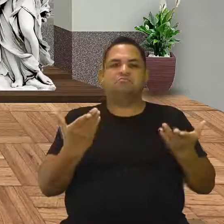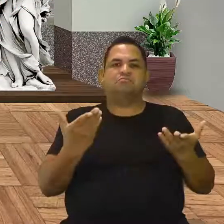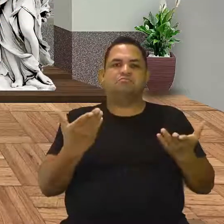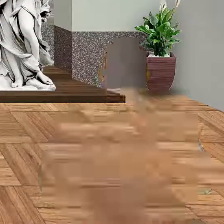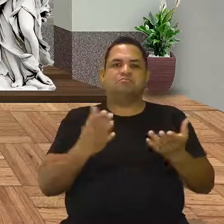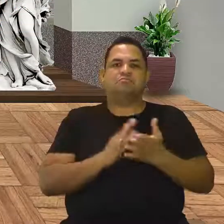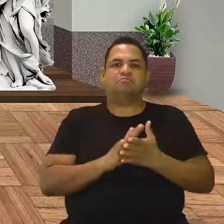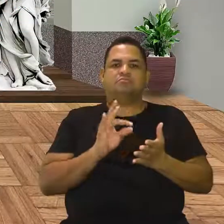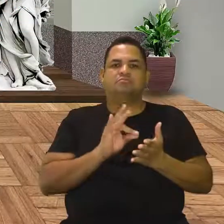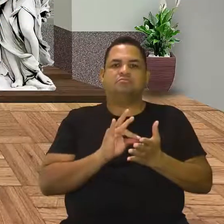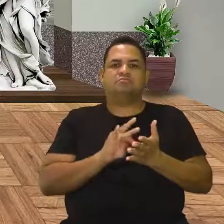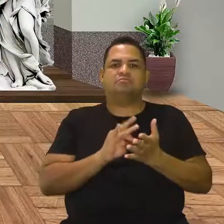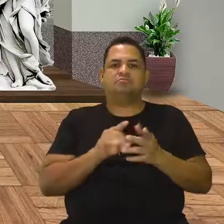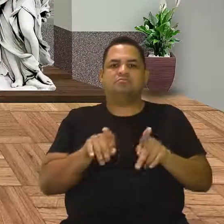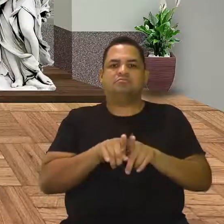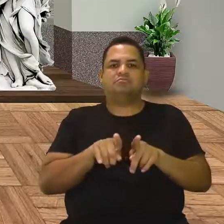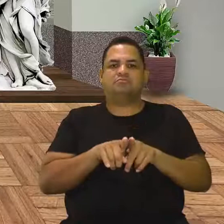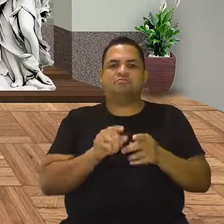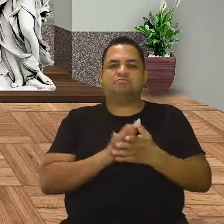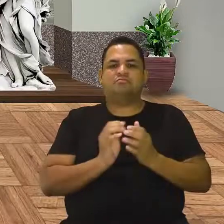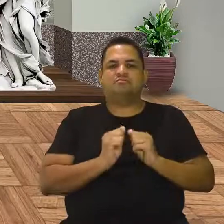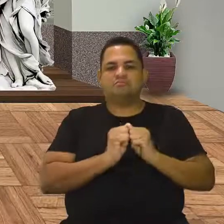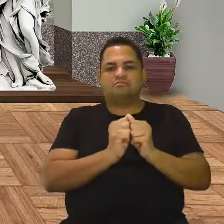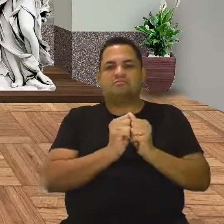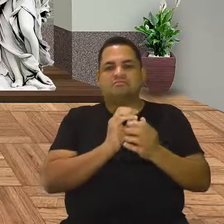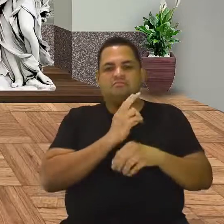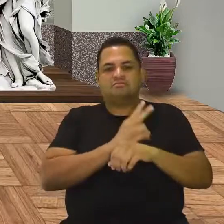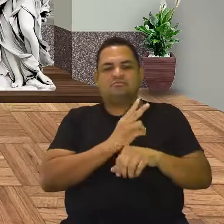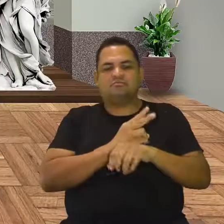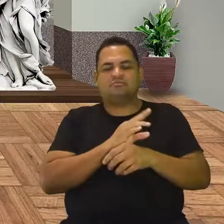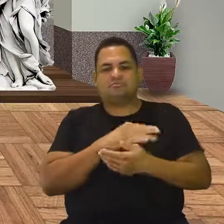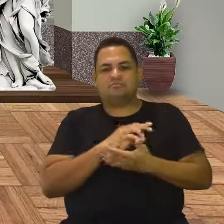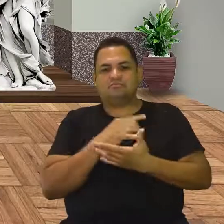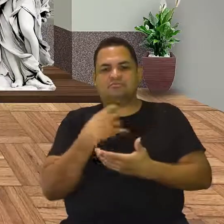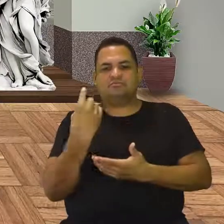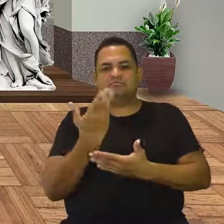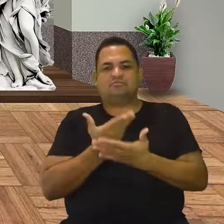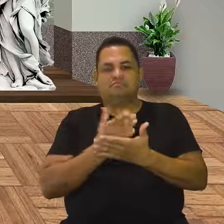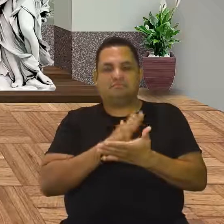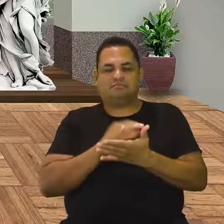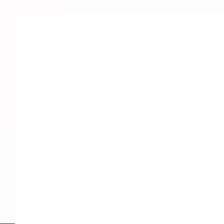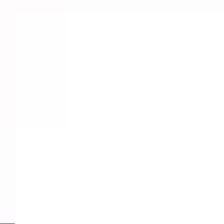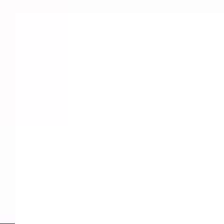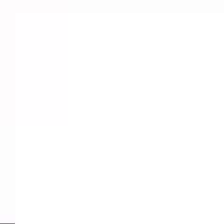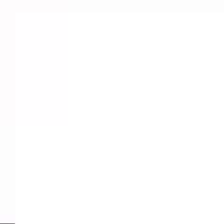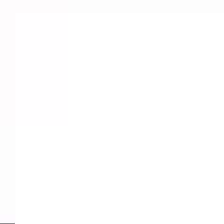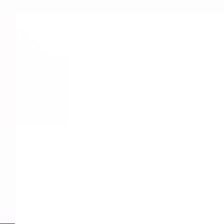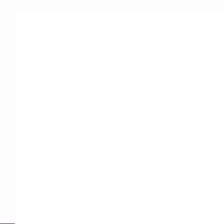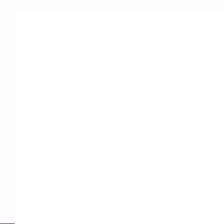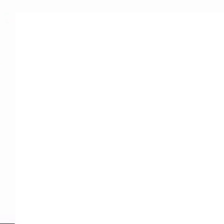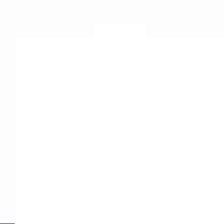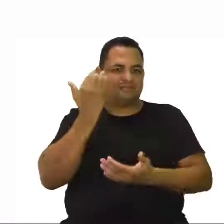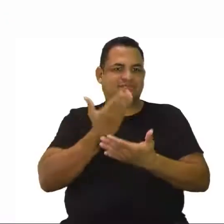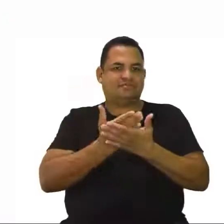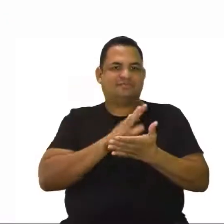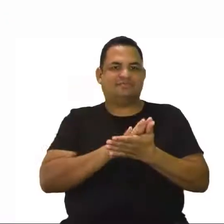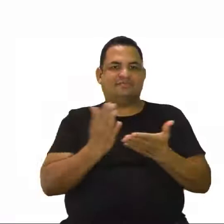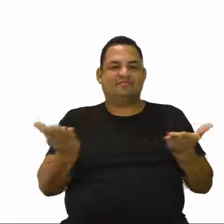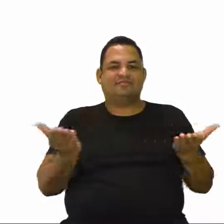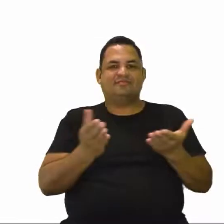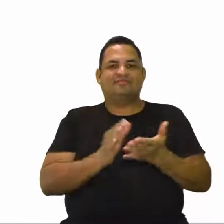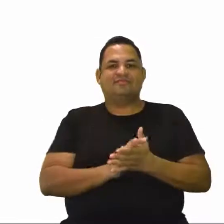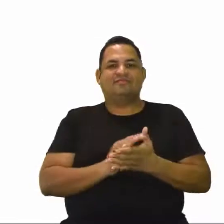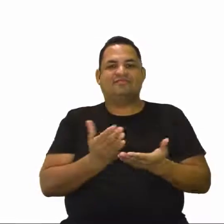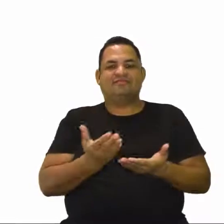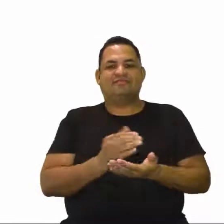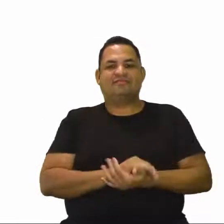que também está comigo no estúdio o nosso intérprete, aí o Sâmio, esse intérprete que está mandando todas na base